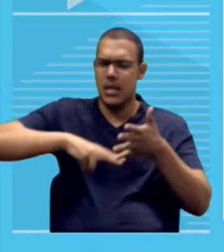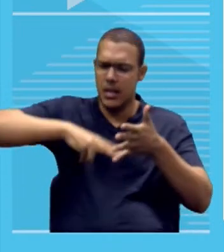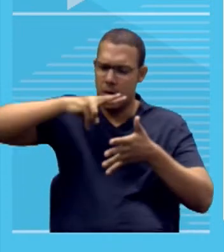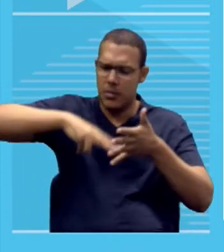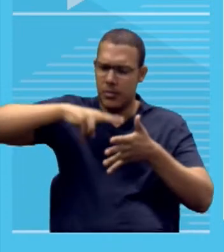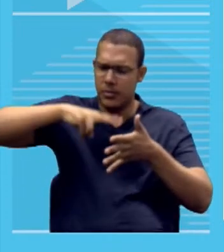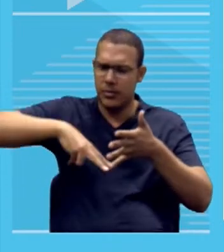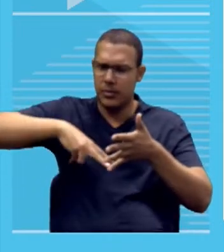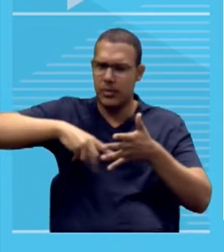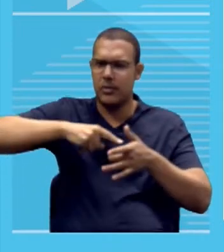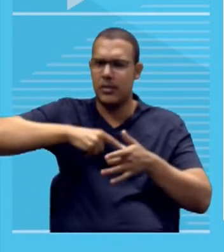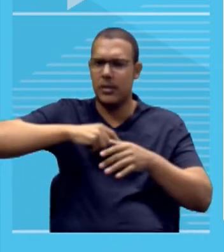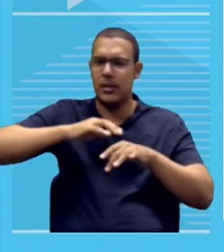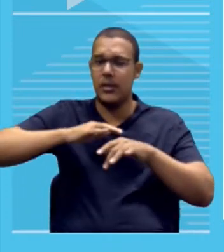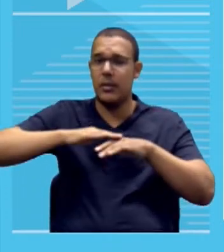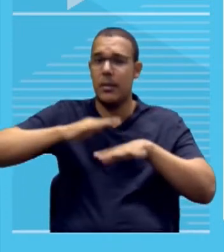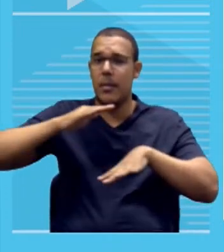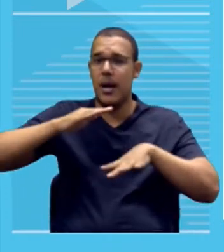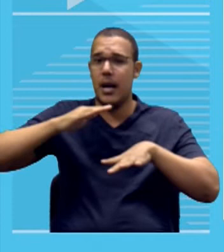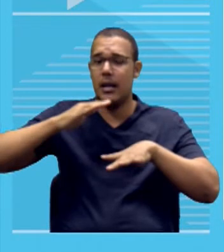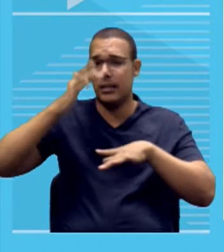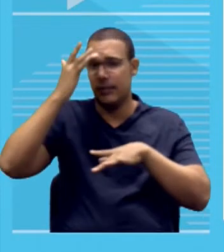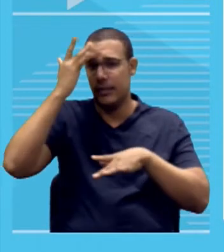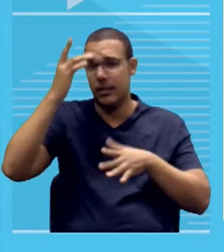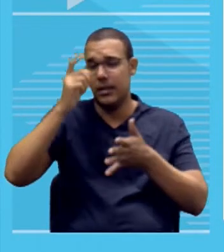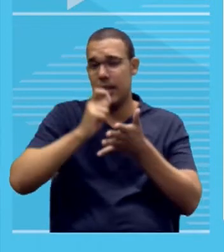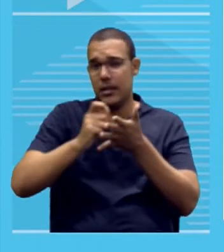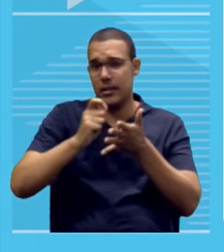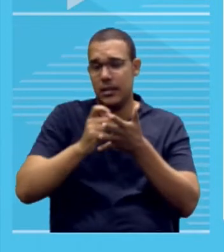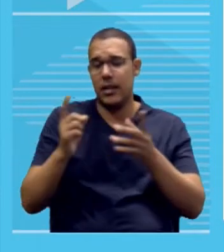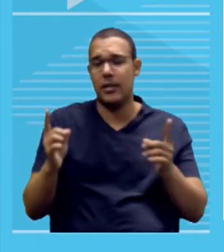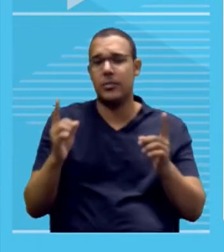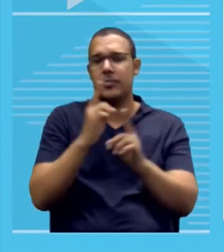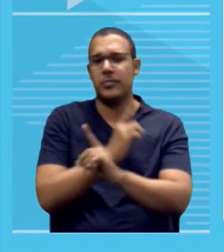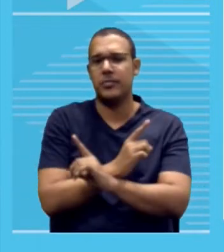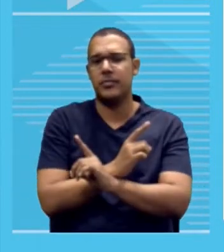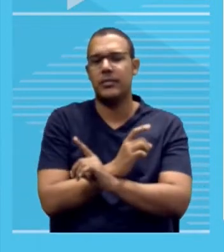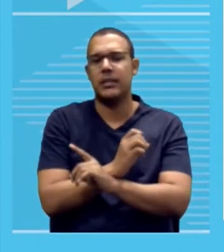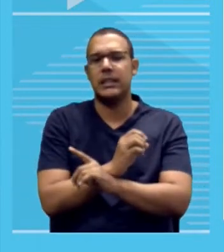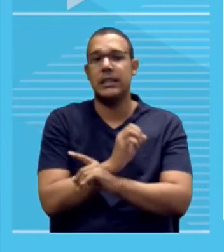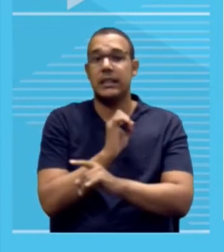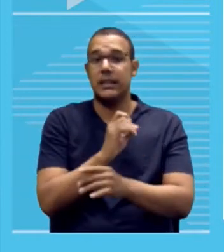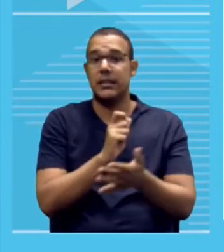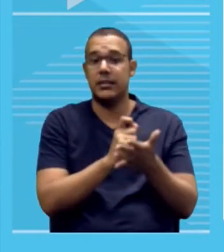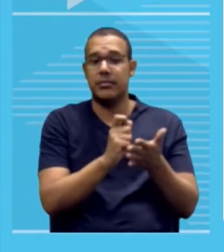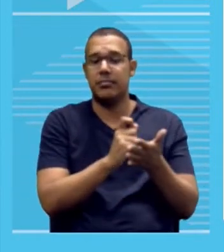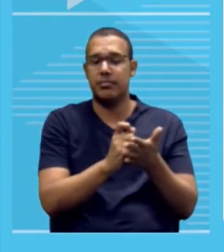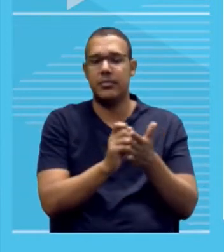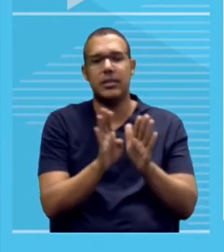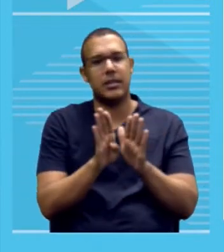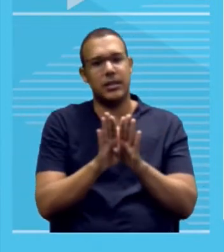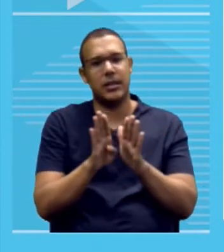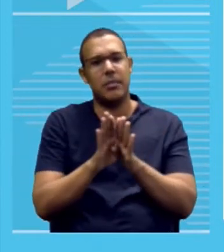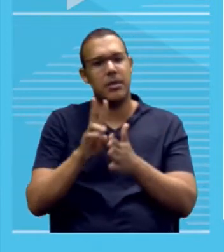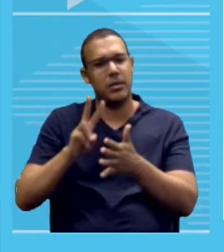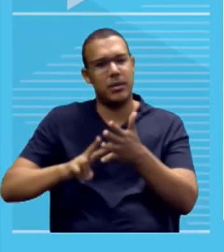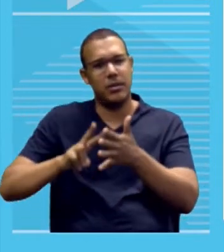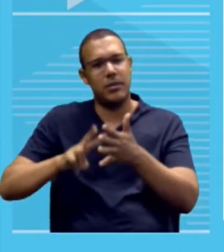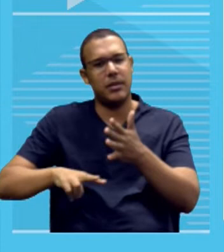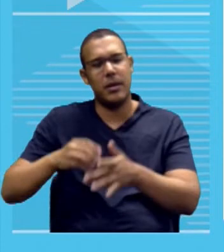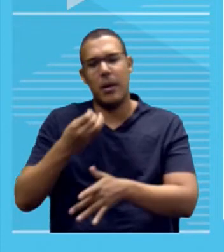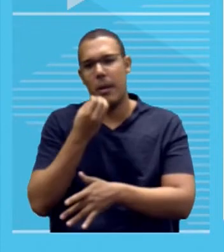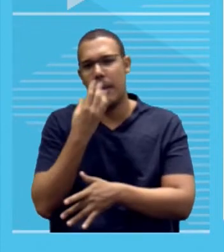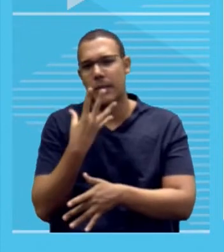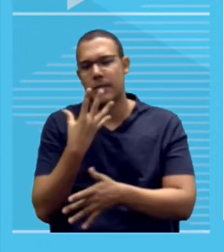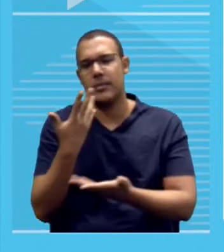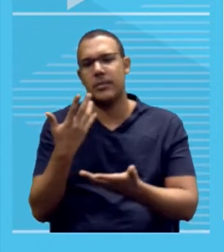você vai ter mais facilidade em escrever e vice-versa se você escreve bastante certamente a sua leitura vai ser uma leitura